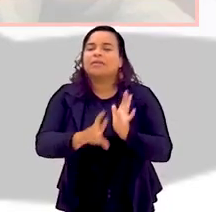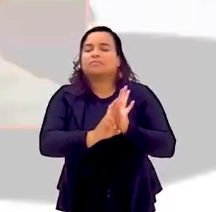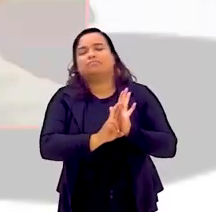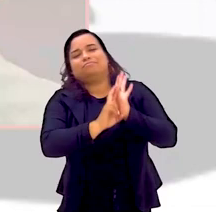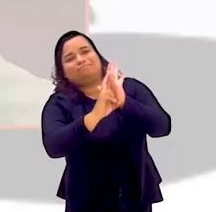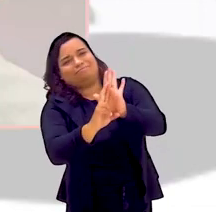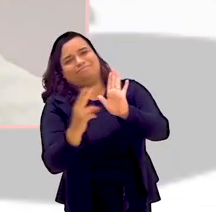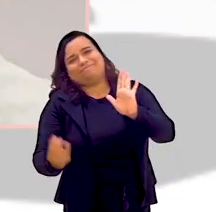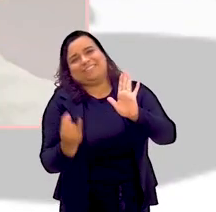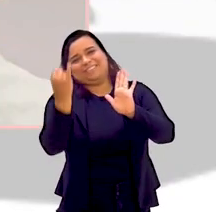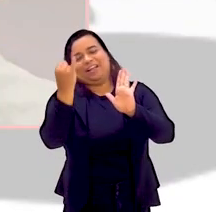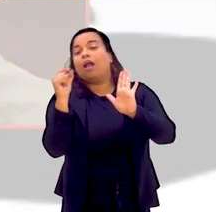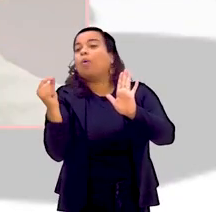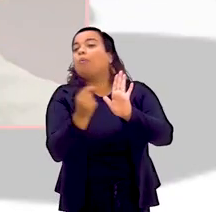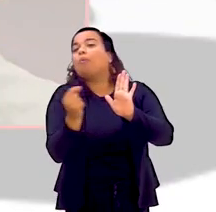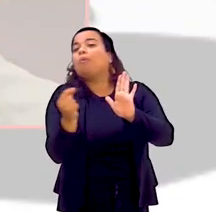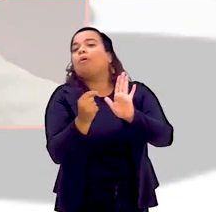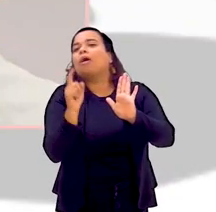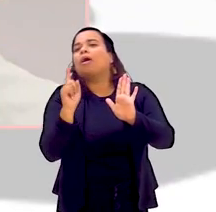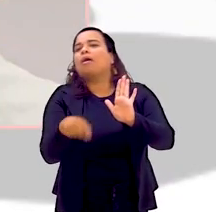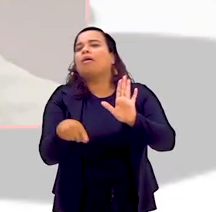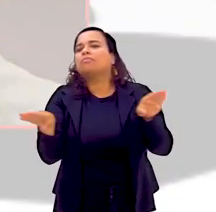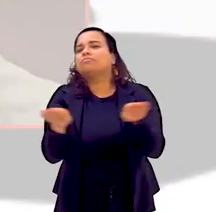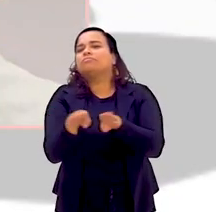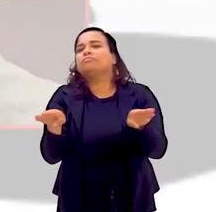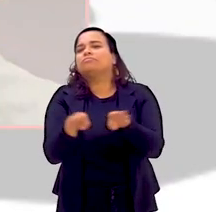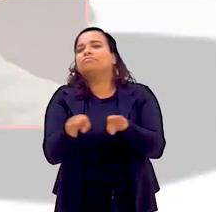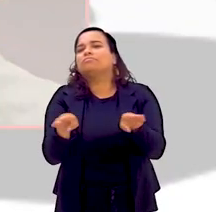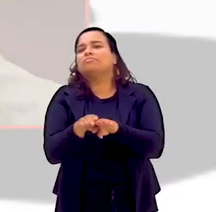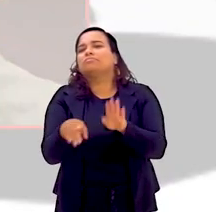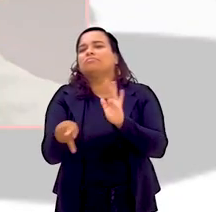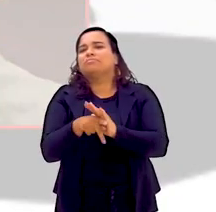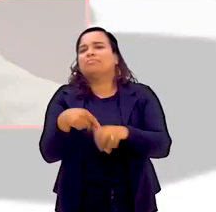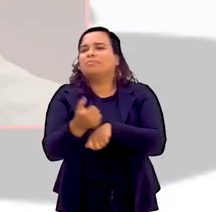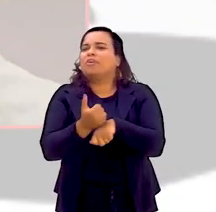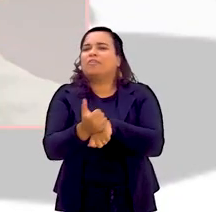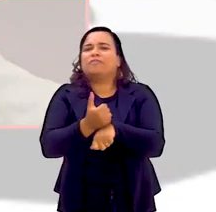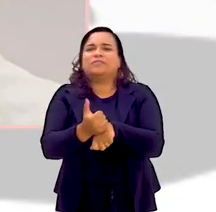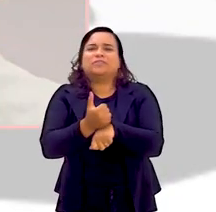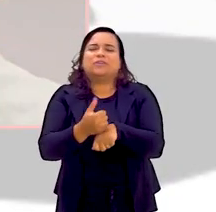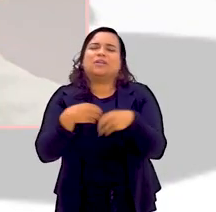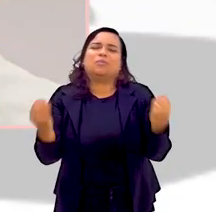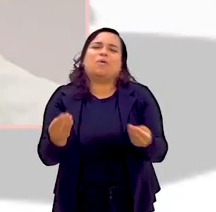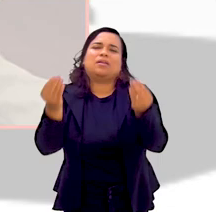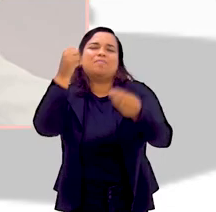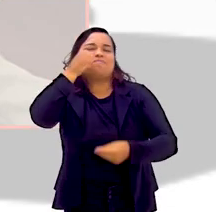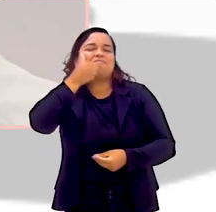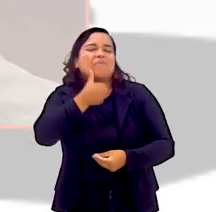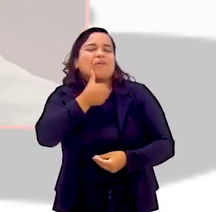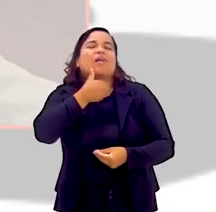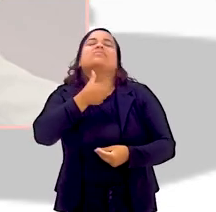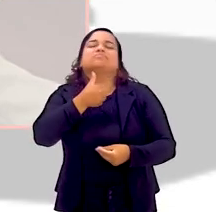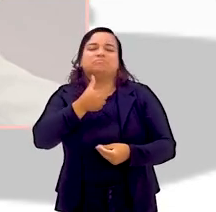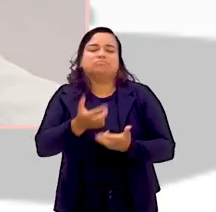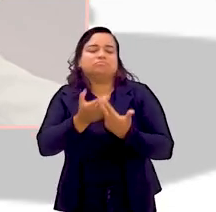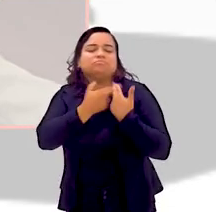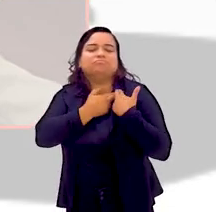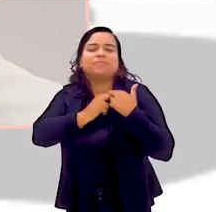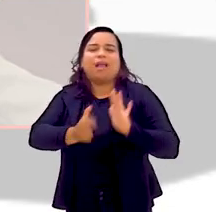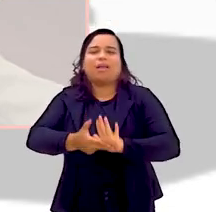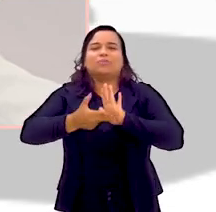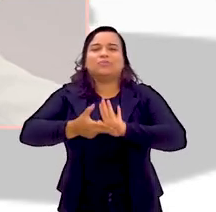a representatividade, inclusive, da paridade, né, de grandes profissionais brasileiras, mulheres que estão assumindo o